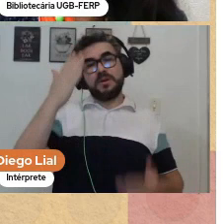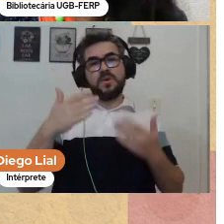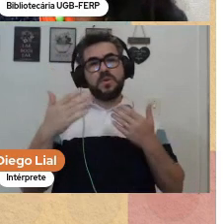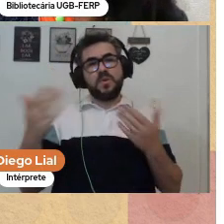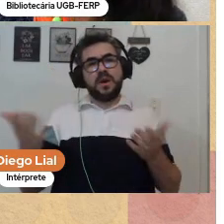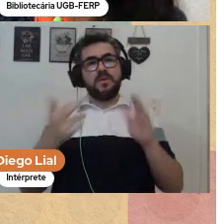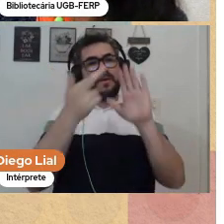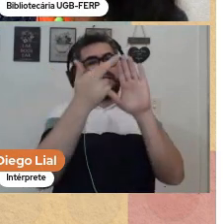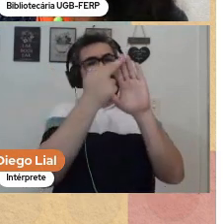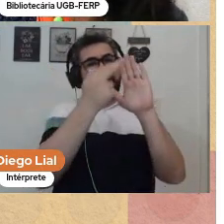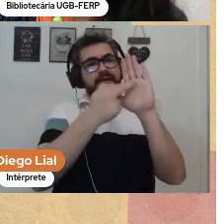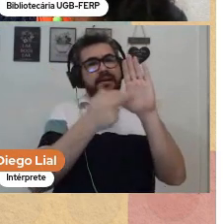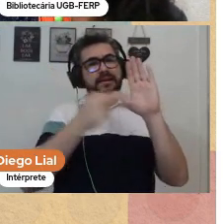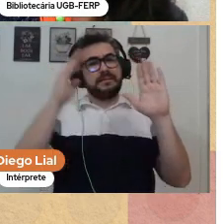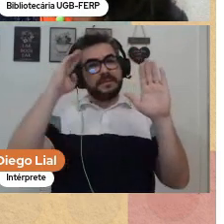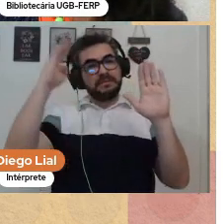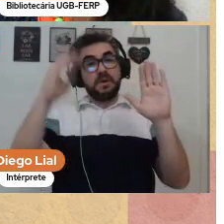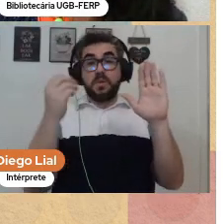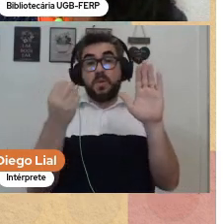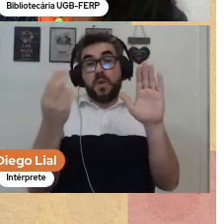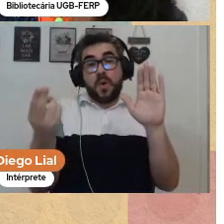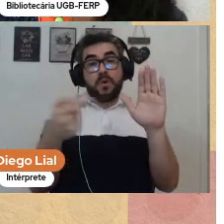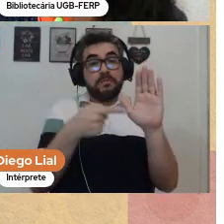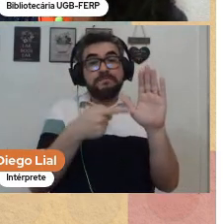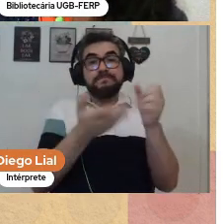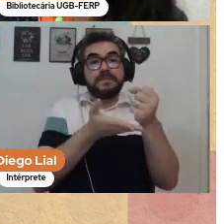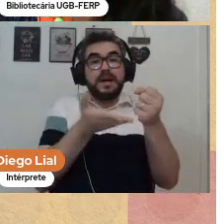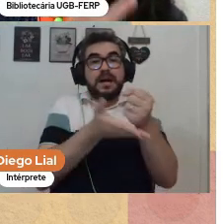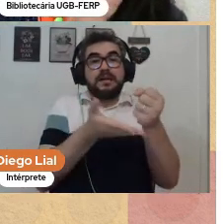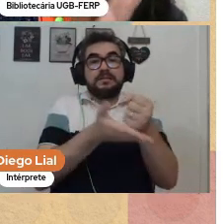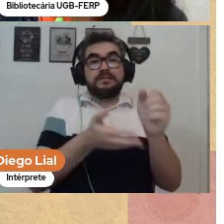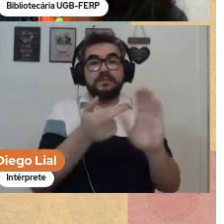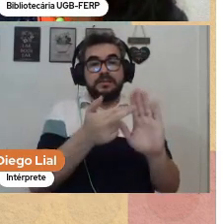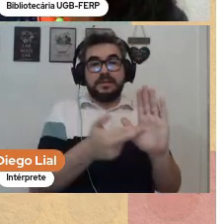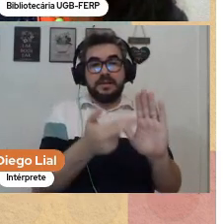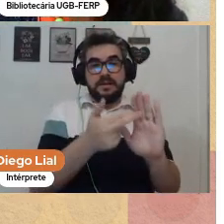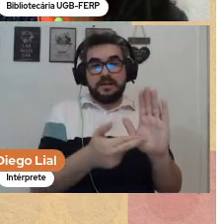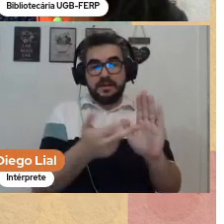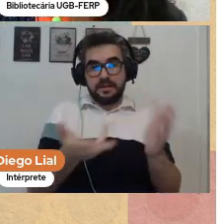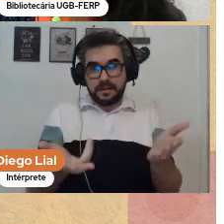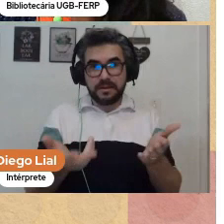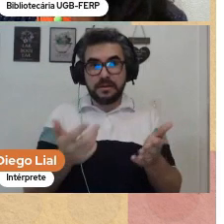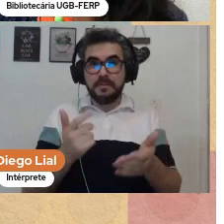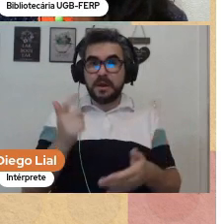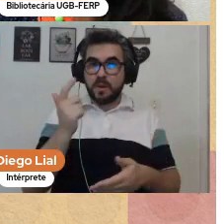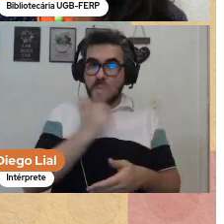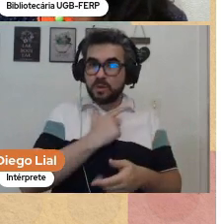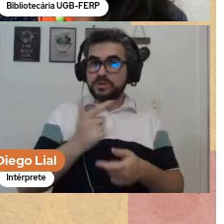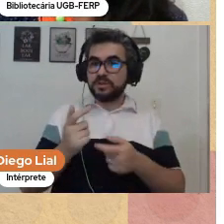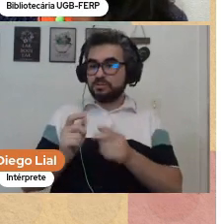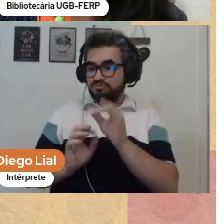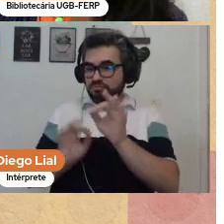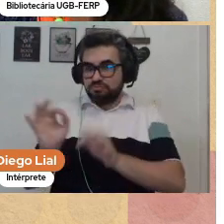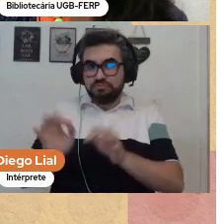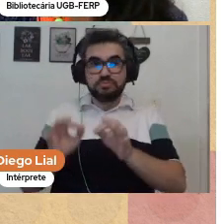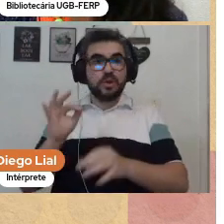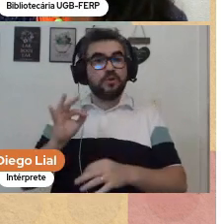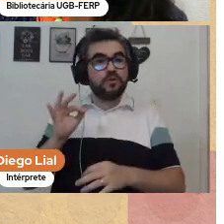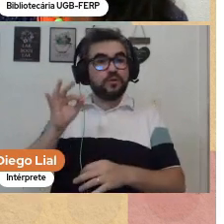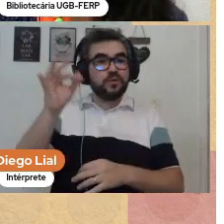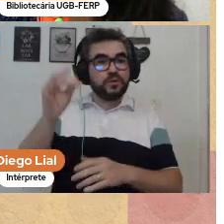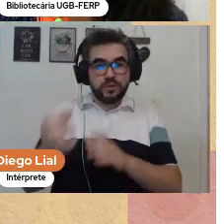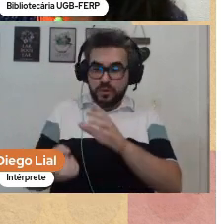precisam, ou os mínimos que precisam para que se ofereça, para que se estabeleça um plano de preservação digital para o